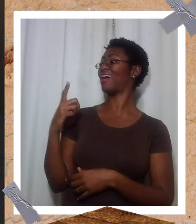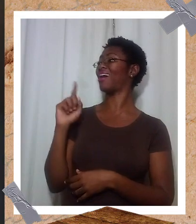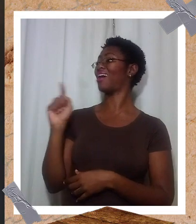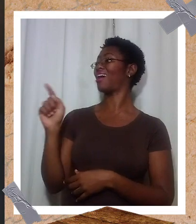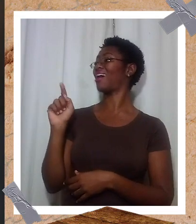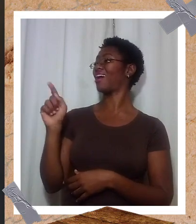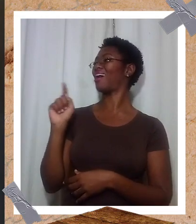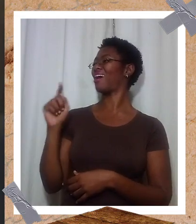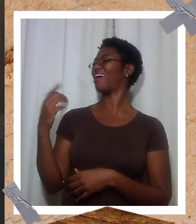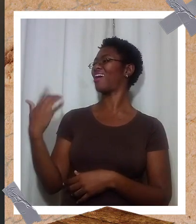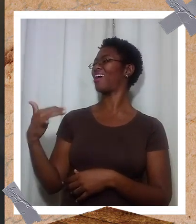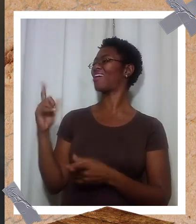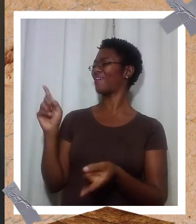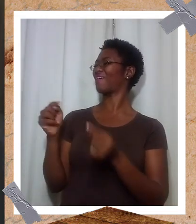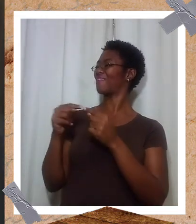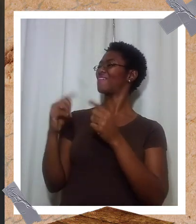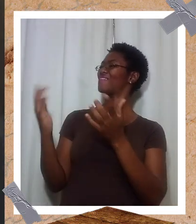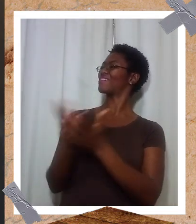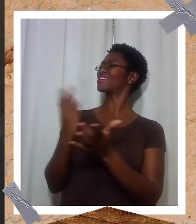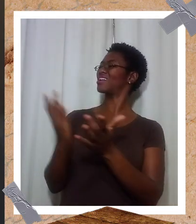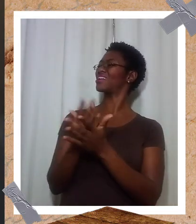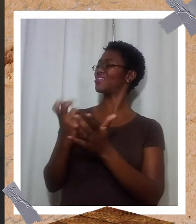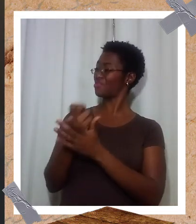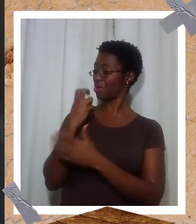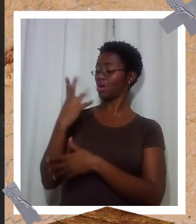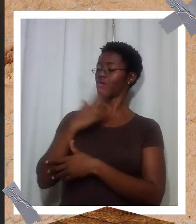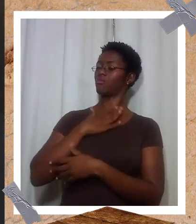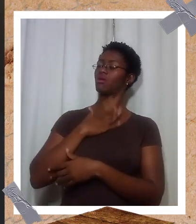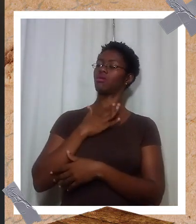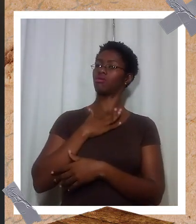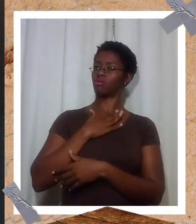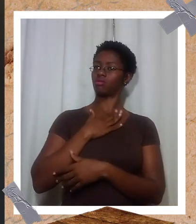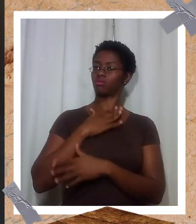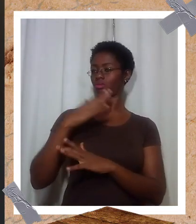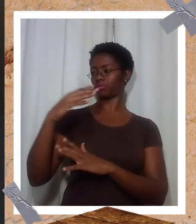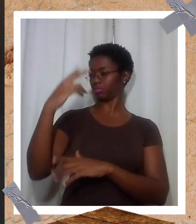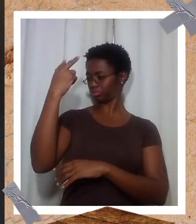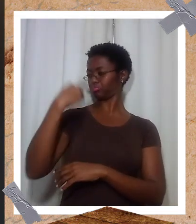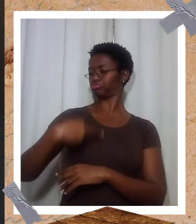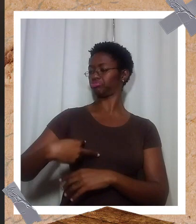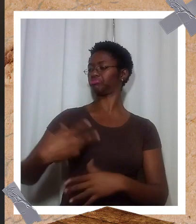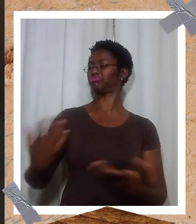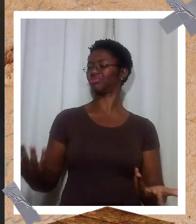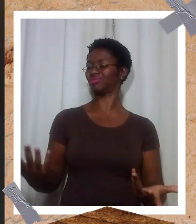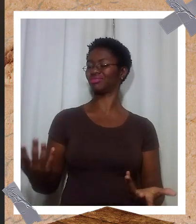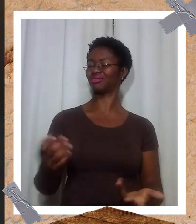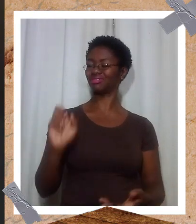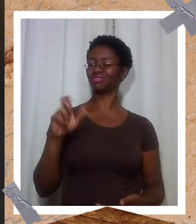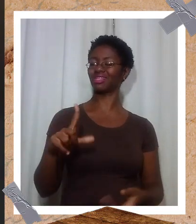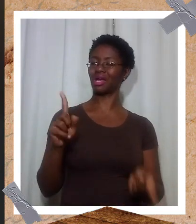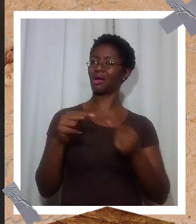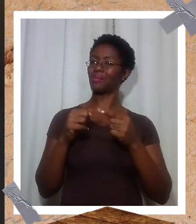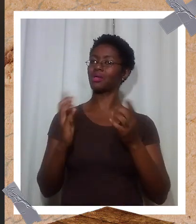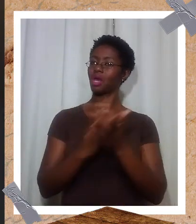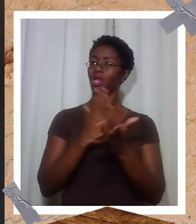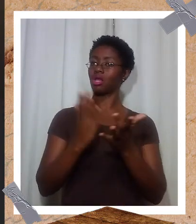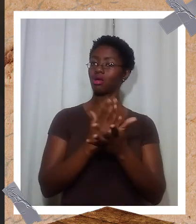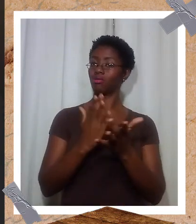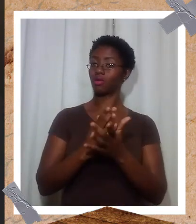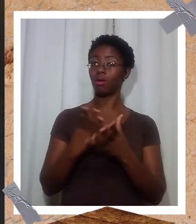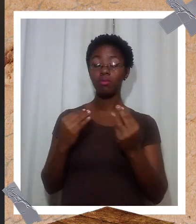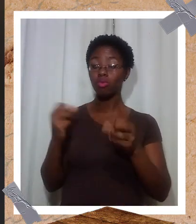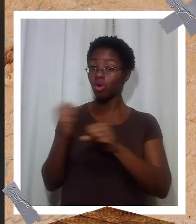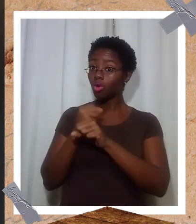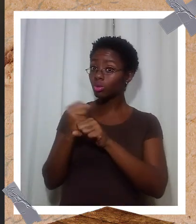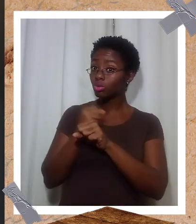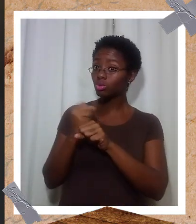para o meu rosto, né, para a minha pele negra, né, e elas veem livros. Né? Já há muitos anos, assim, eu sou apontado como,